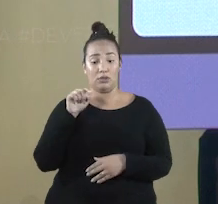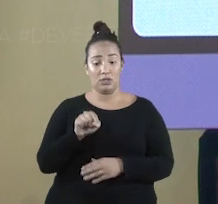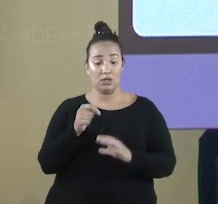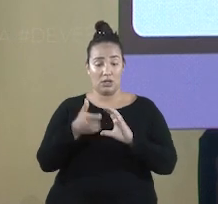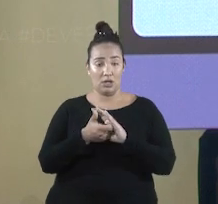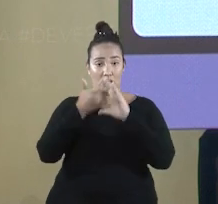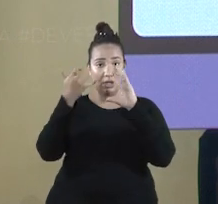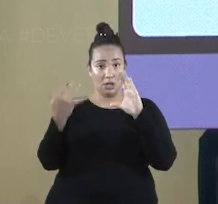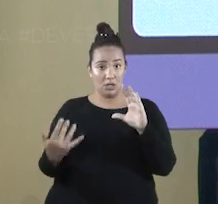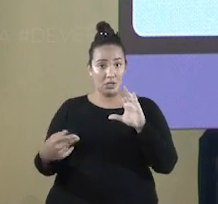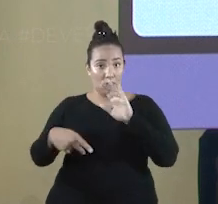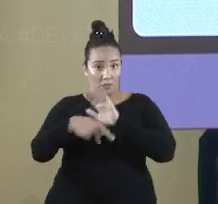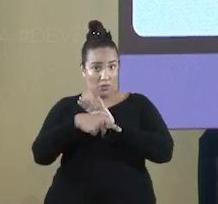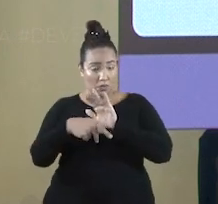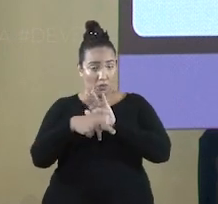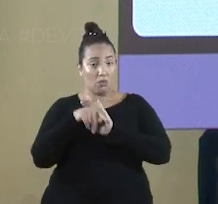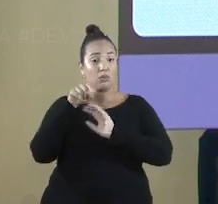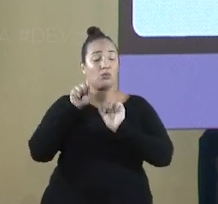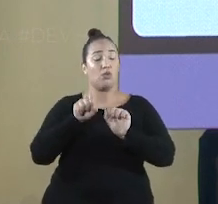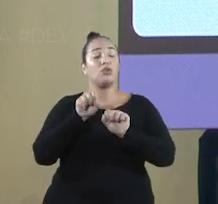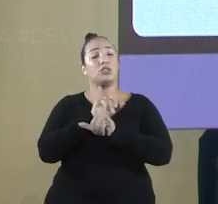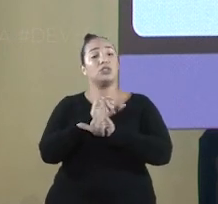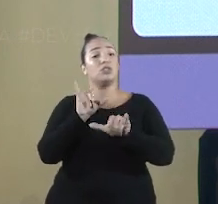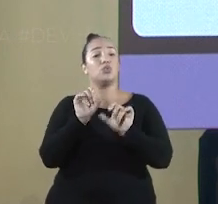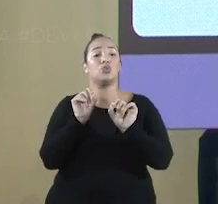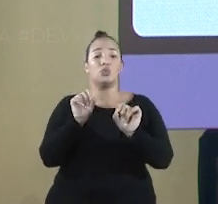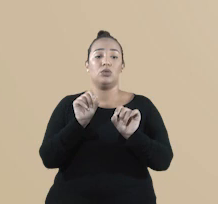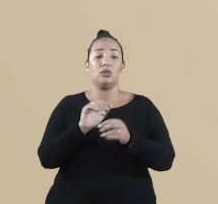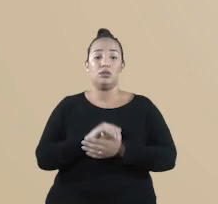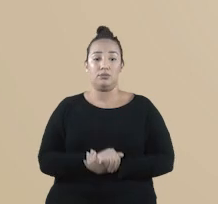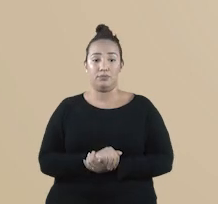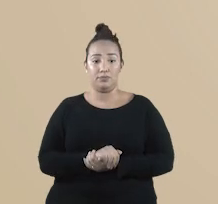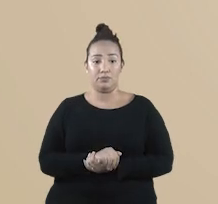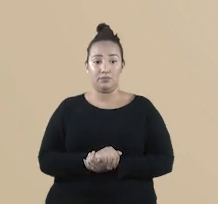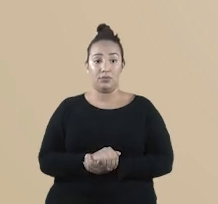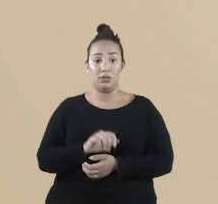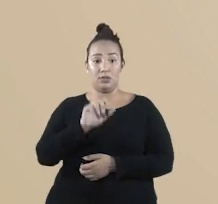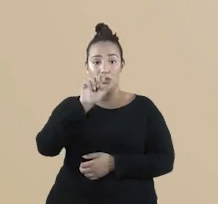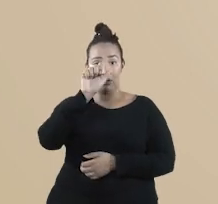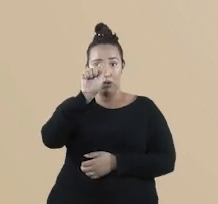essa propriedade, podemos dizer que o triângulo